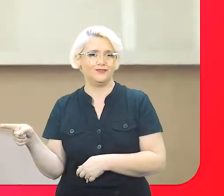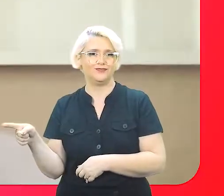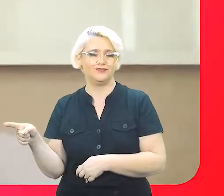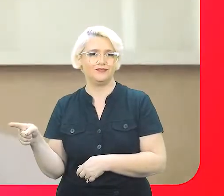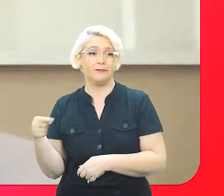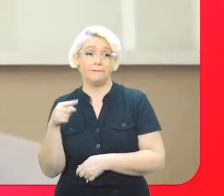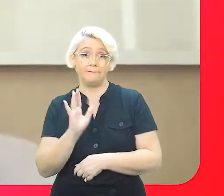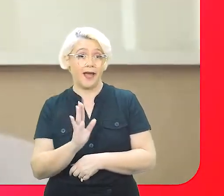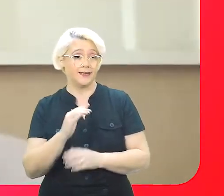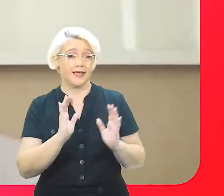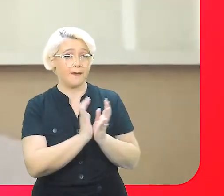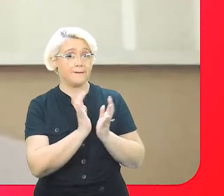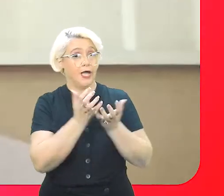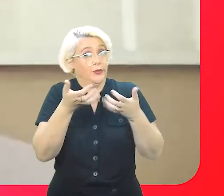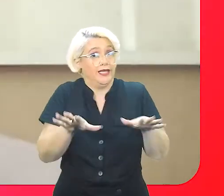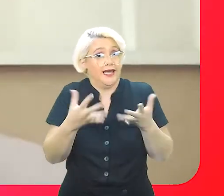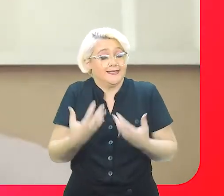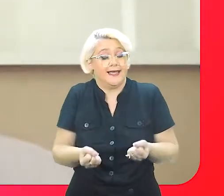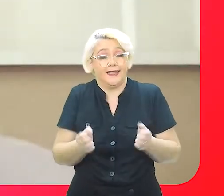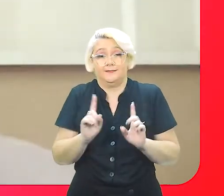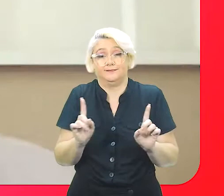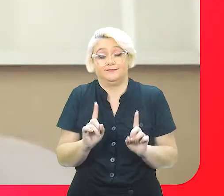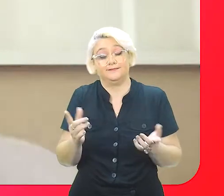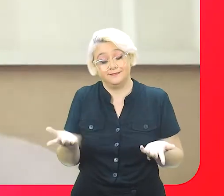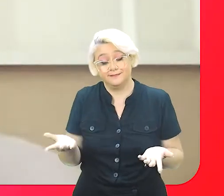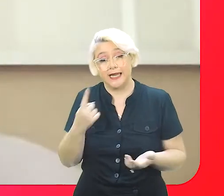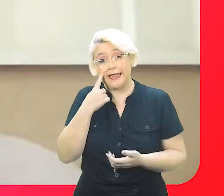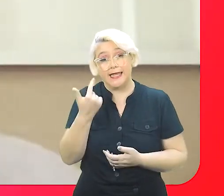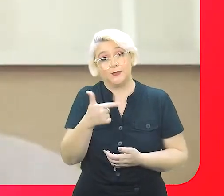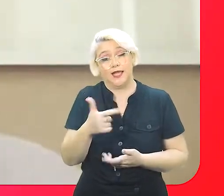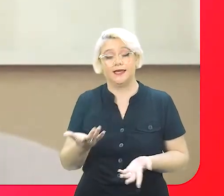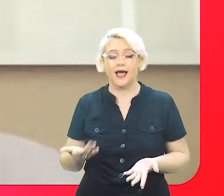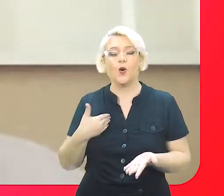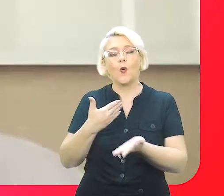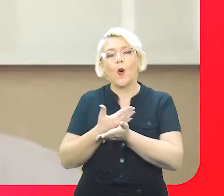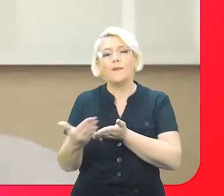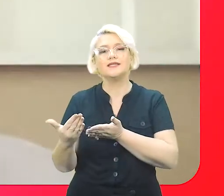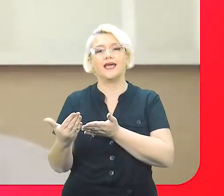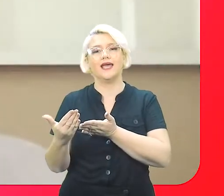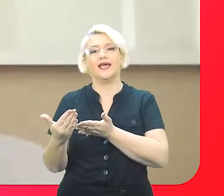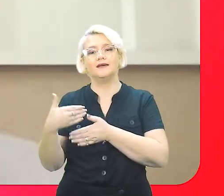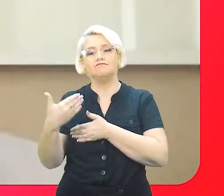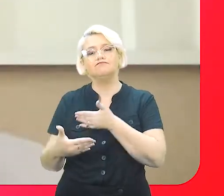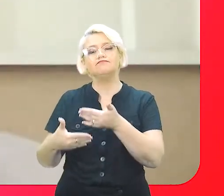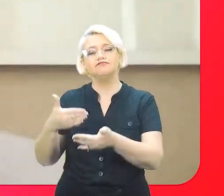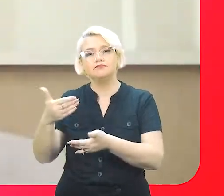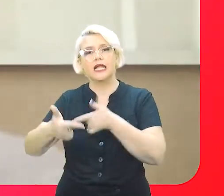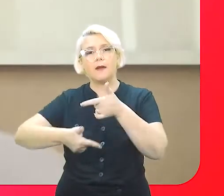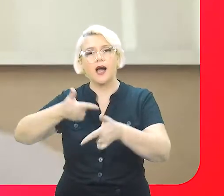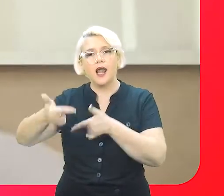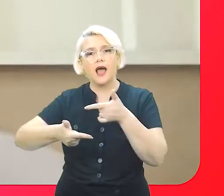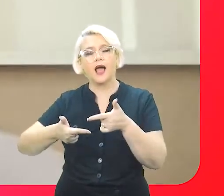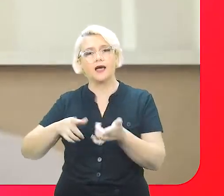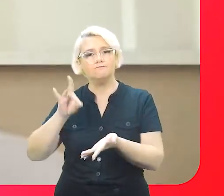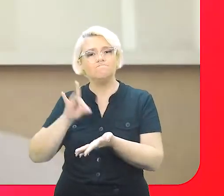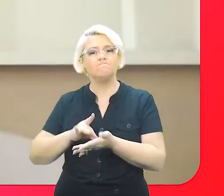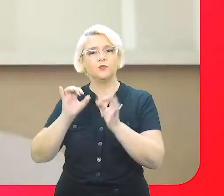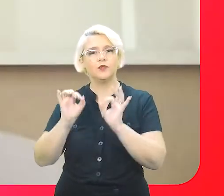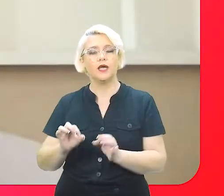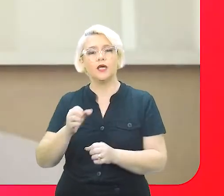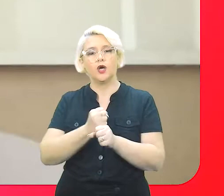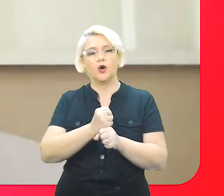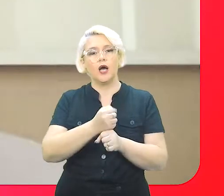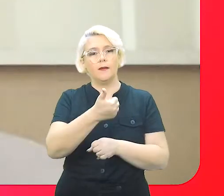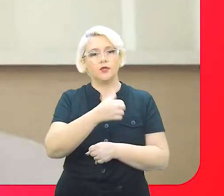era interesse da APAE, é claro. Sim. E aí eu comecei a me envolver exatamente a partir